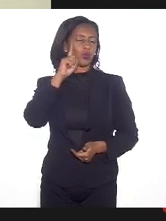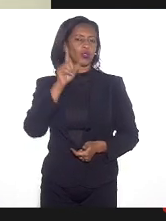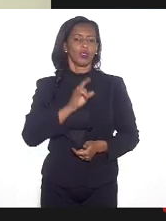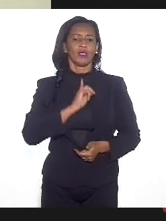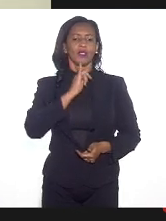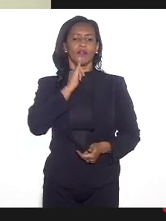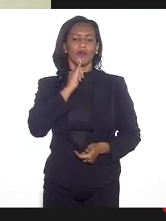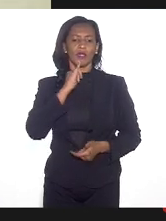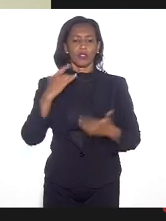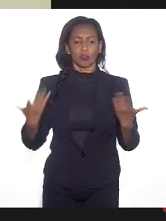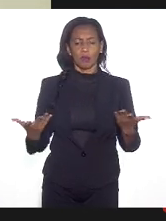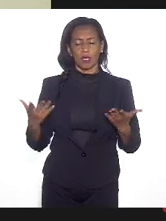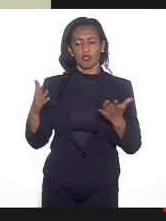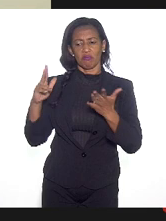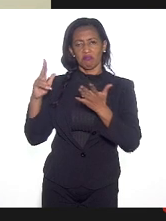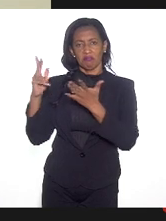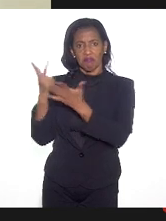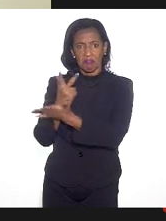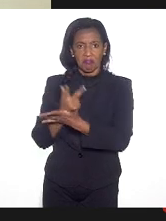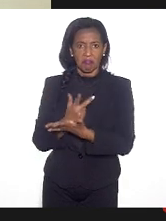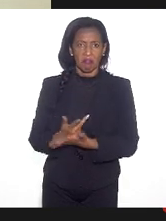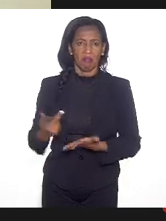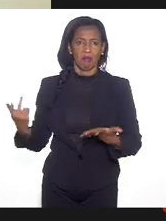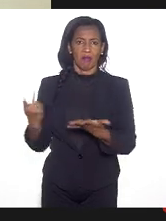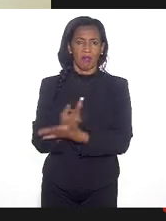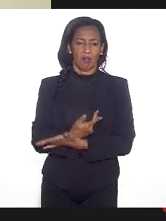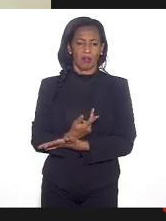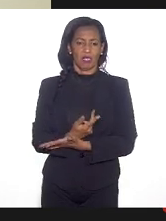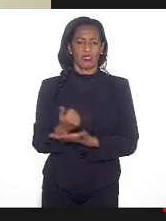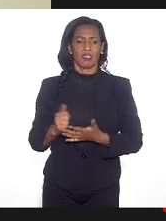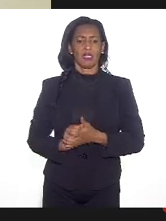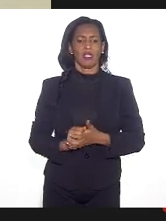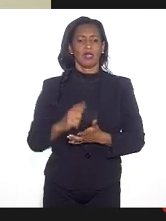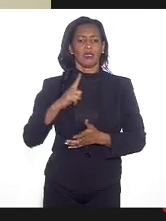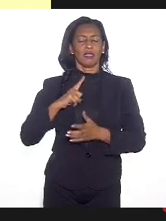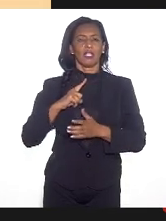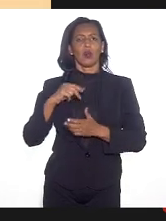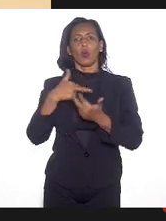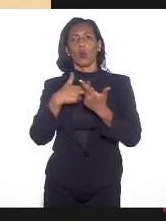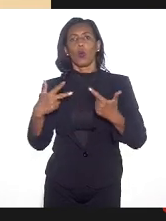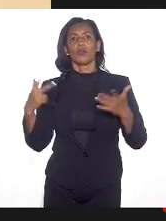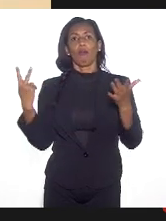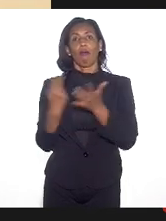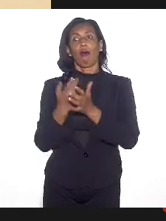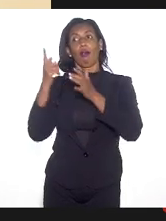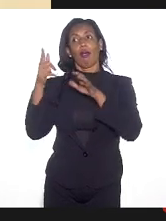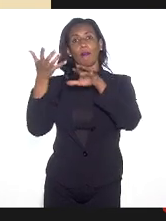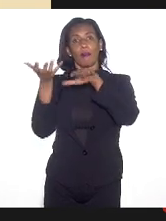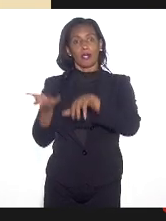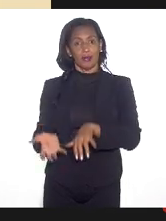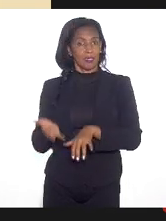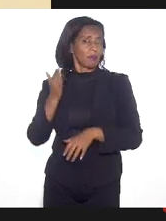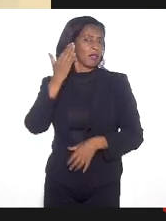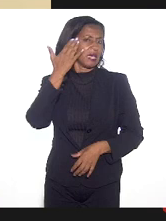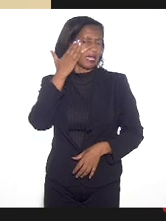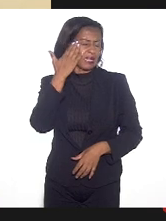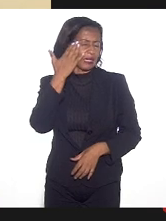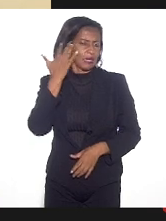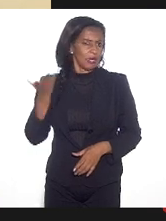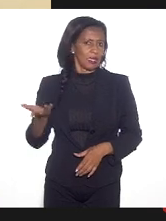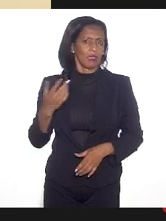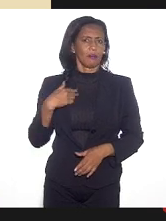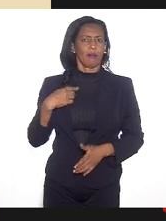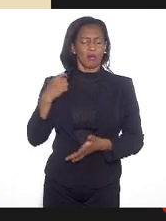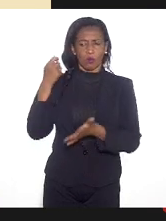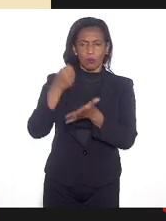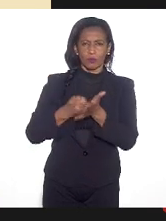Infelizmente, existem algumas coisas que vêm de Brasília, e a gente tem que entender, mas eu estarei aí tentando, de todas